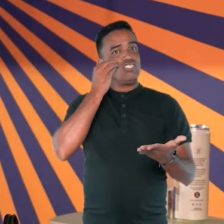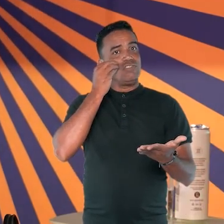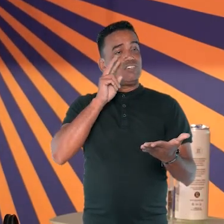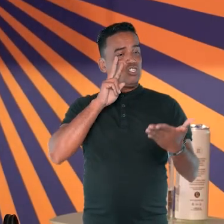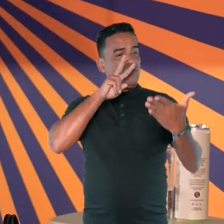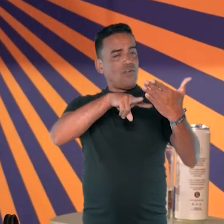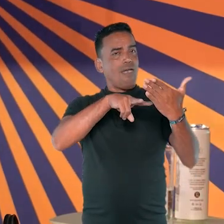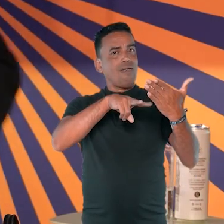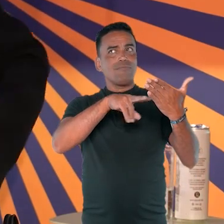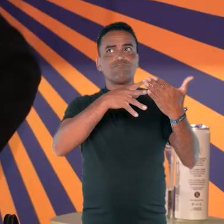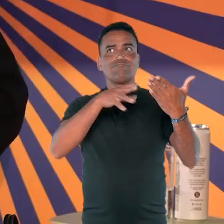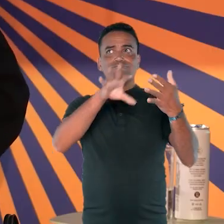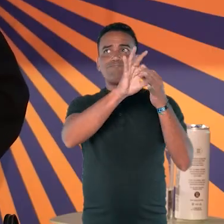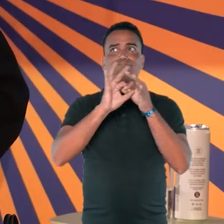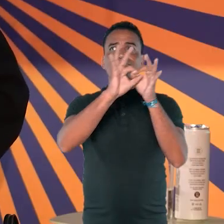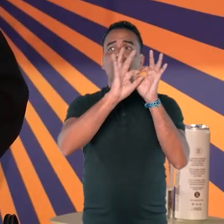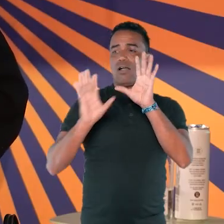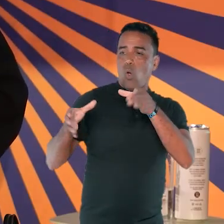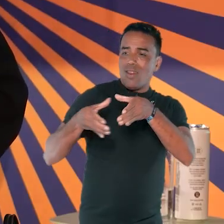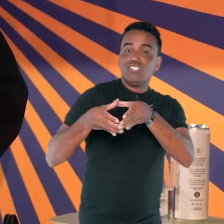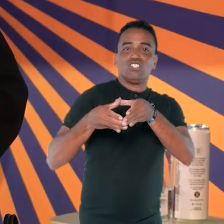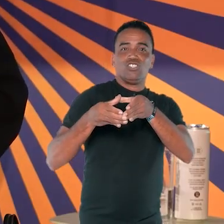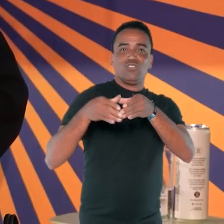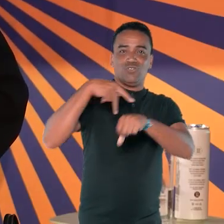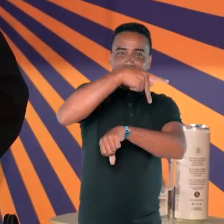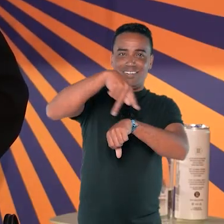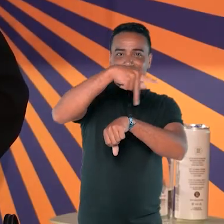de se ver como parte deste país. Quando ele diz que